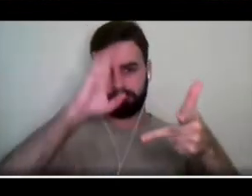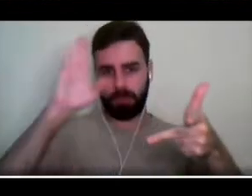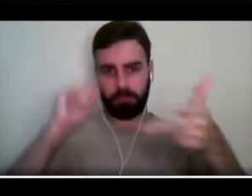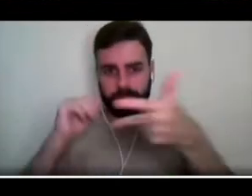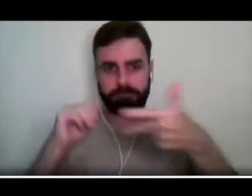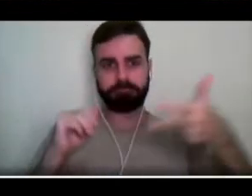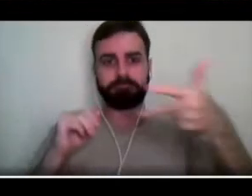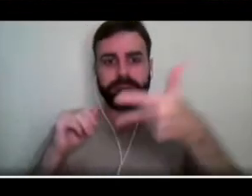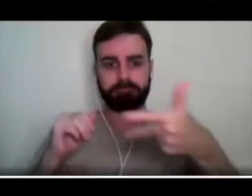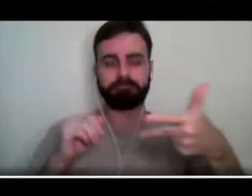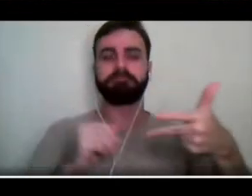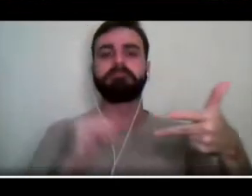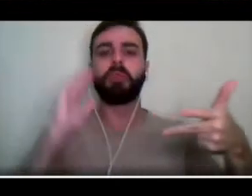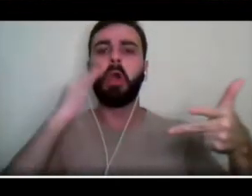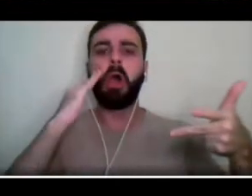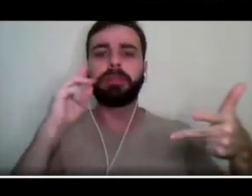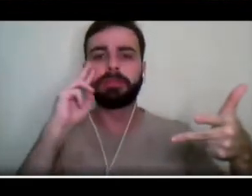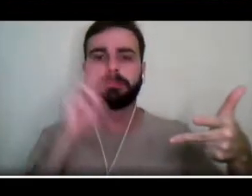z,